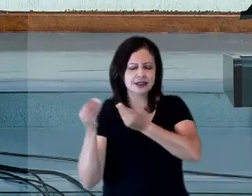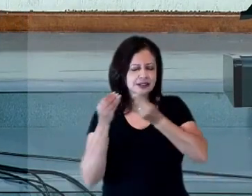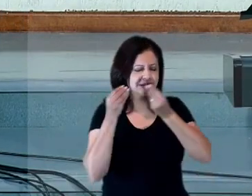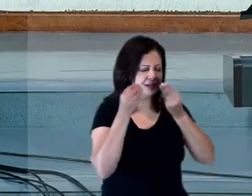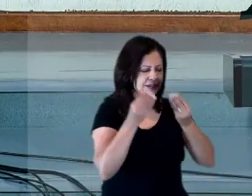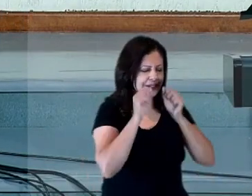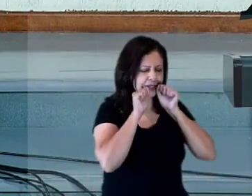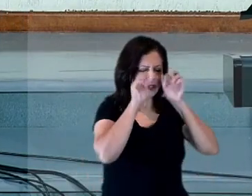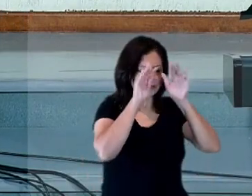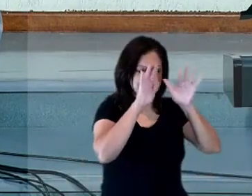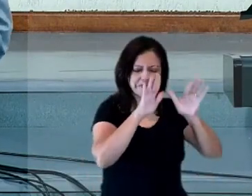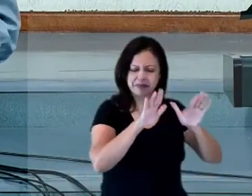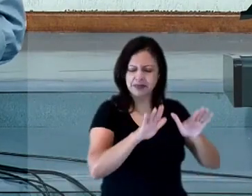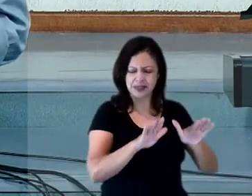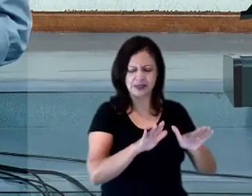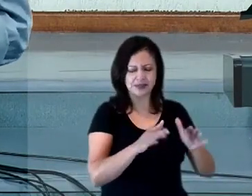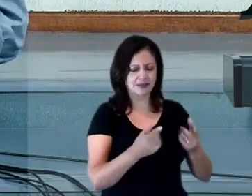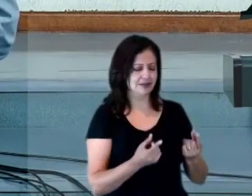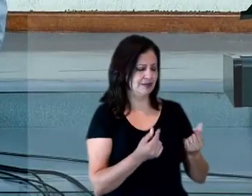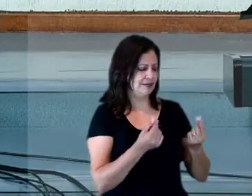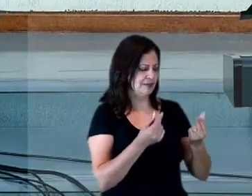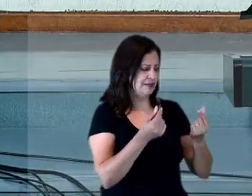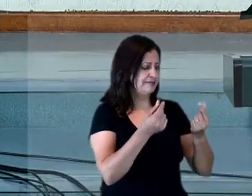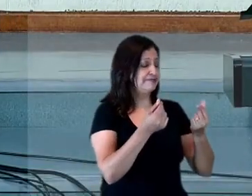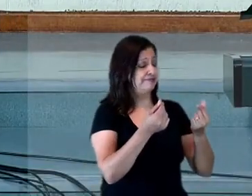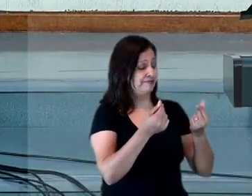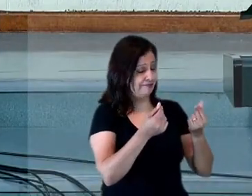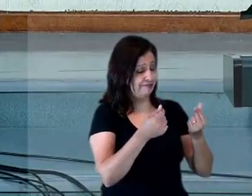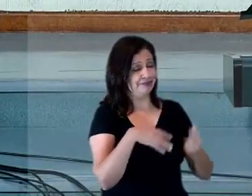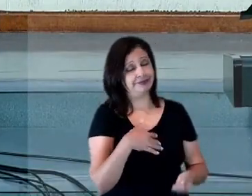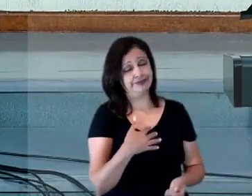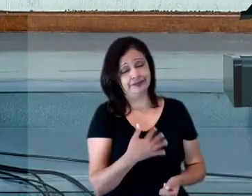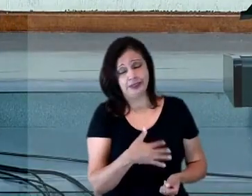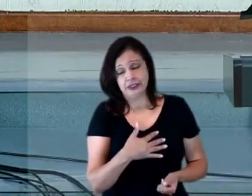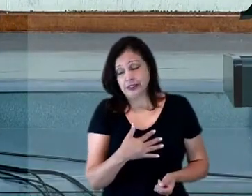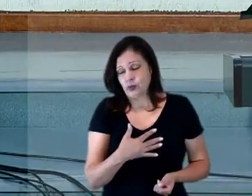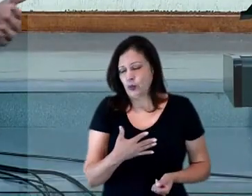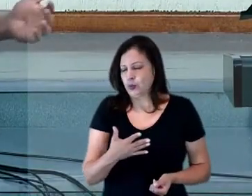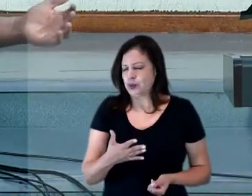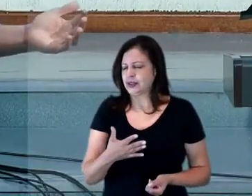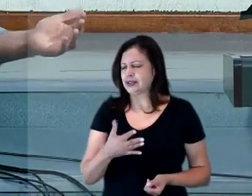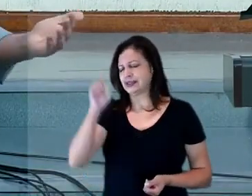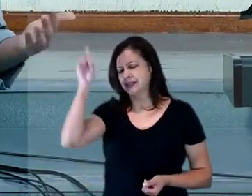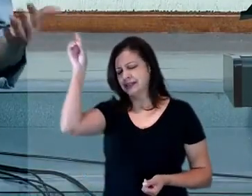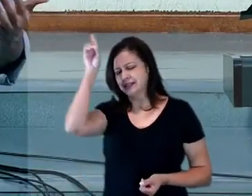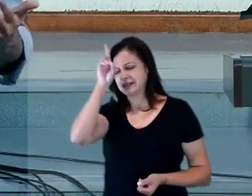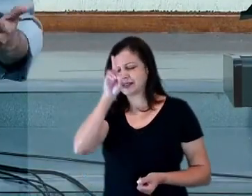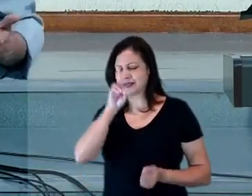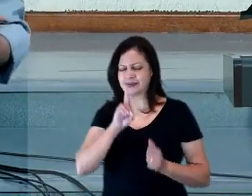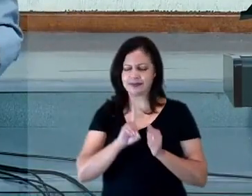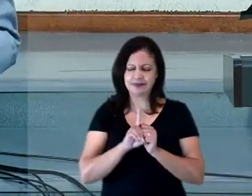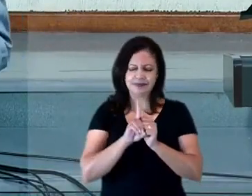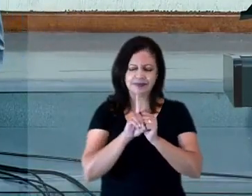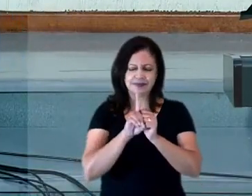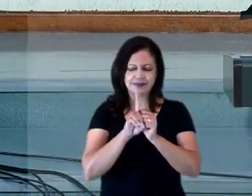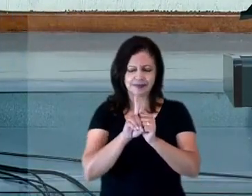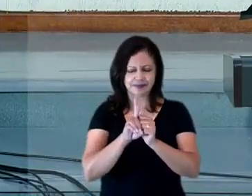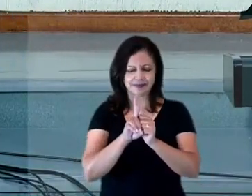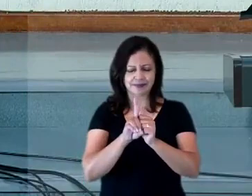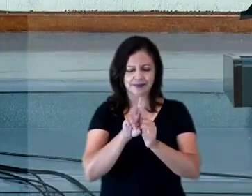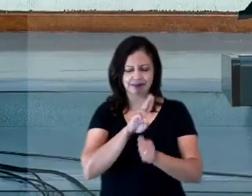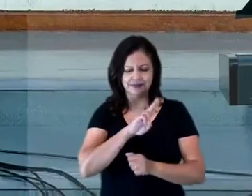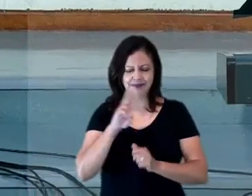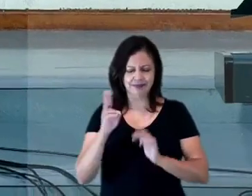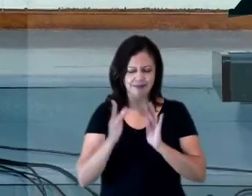aqueles que estão enfrentando dificuldades financeiras. Ó Deus, nos visita e fala conosco nesta noite e recebe o nosso culto. Nós clamamos assim,